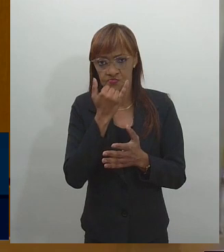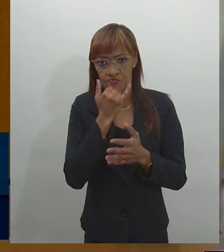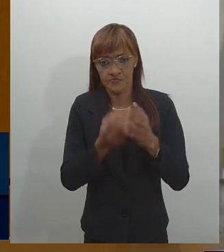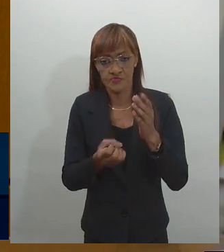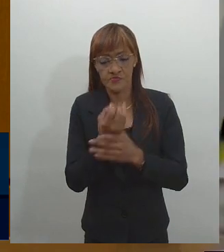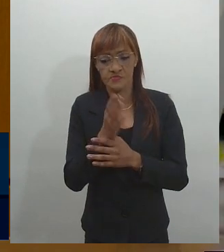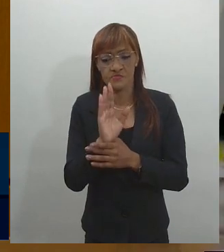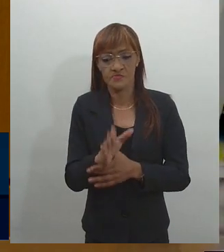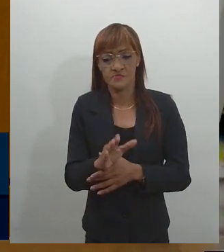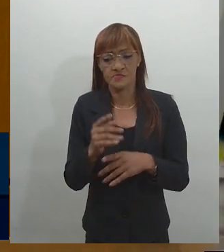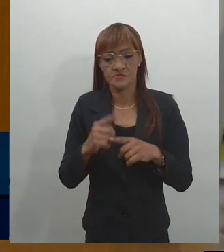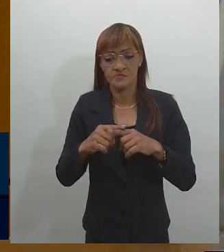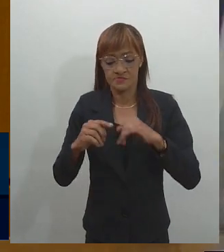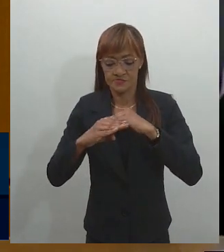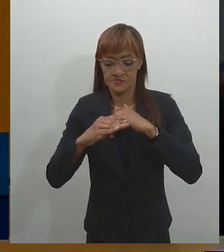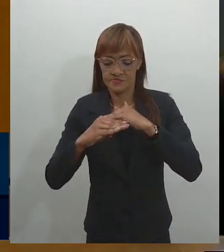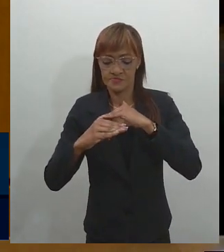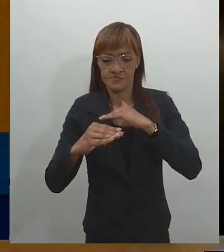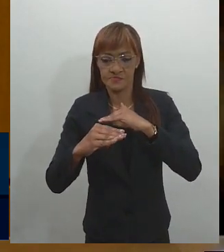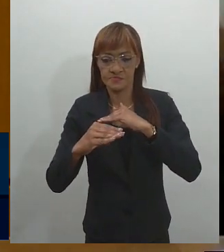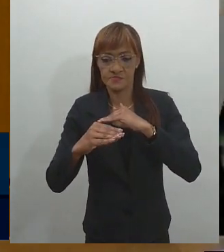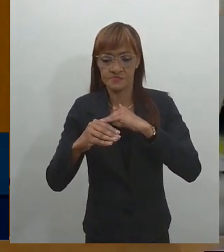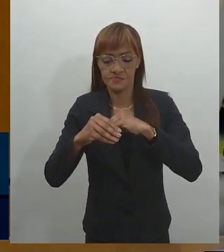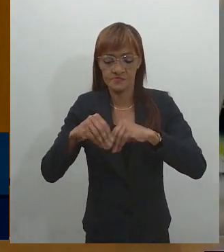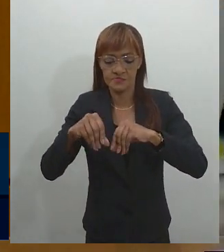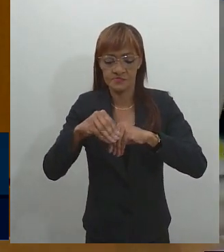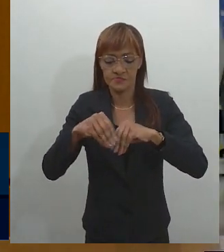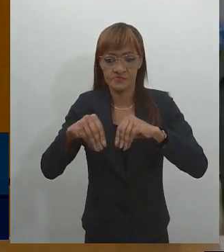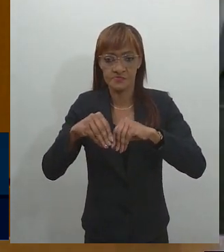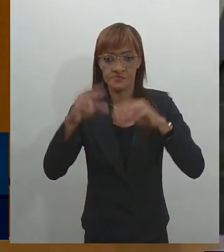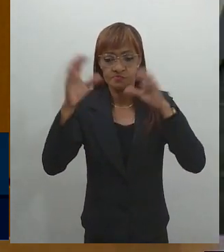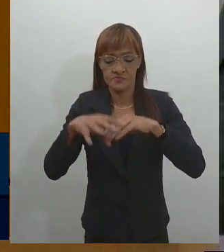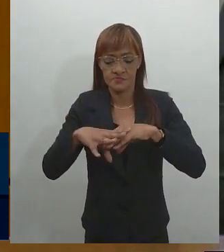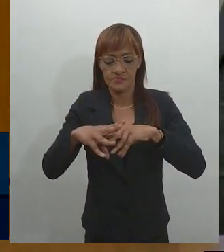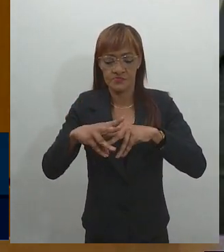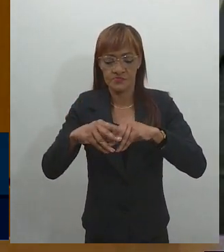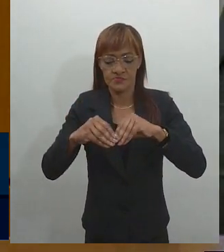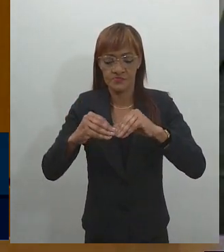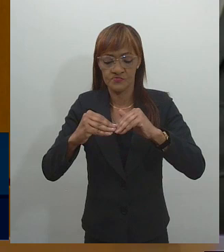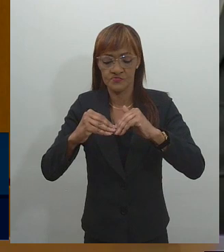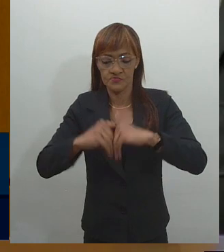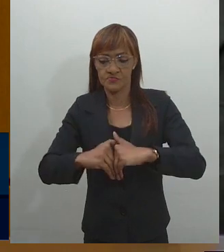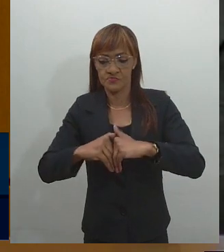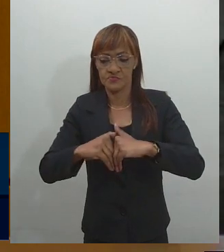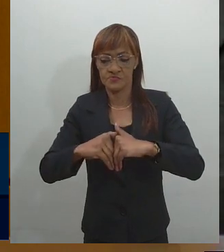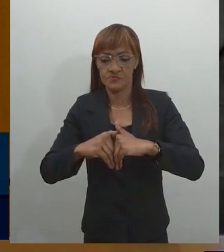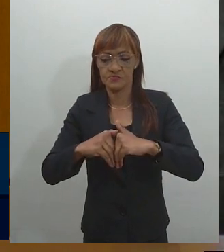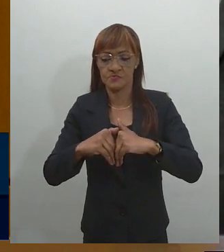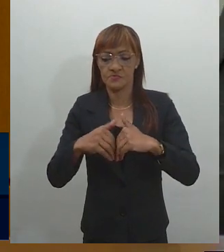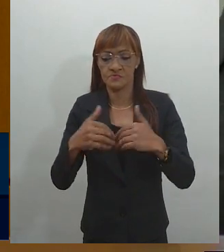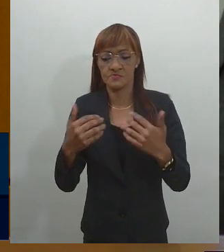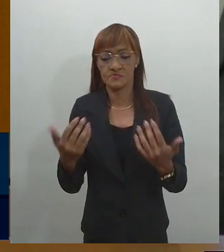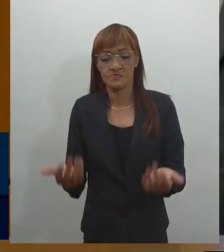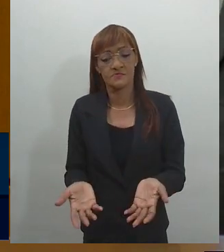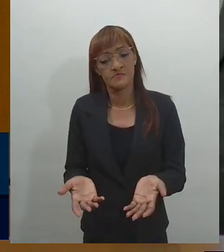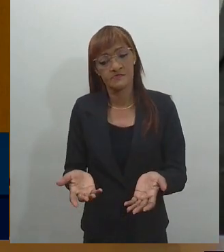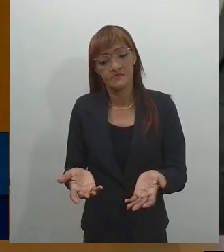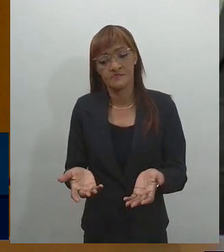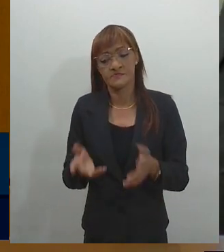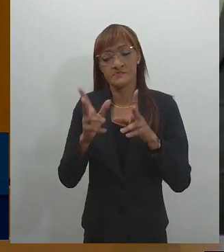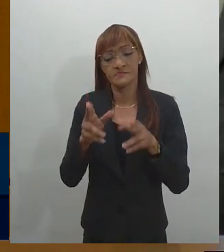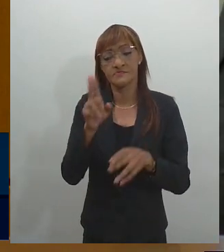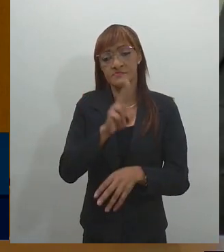que quando vê água, desmancha, que foi o asfalto utilizado no governo de Belivaldo Chagas, e a gente espera que agora,